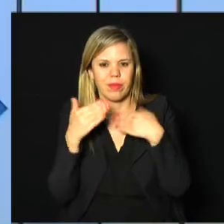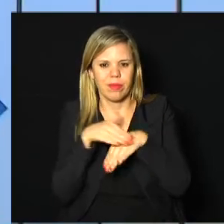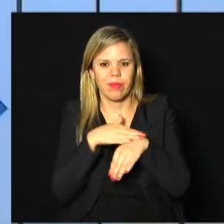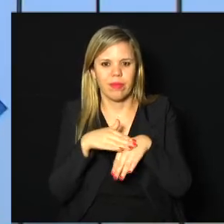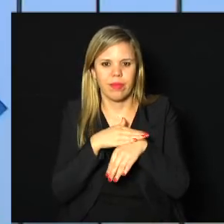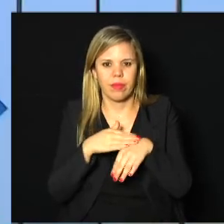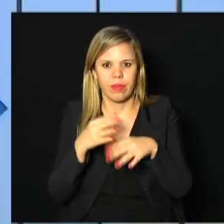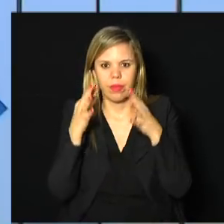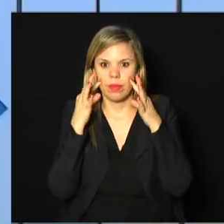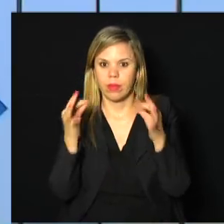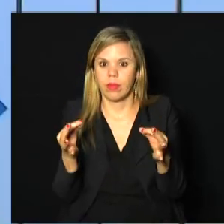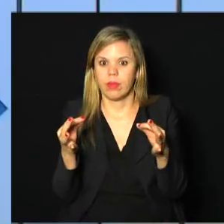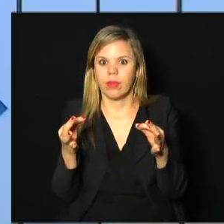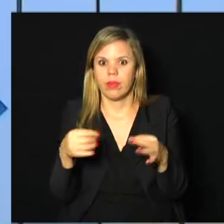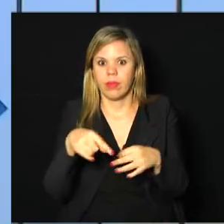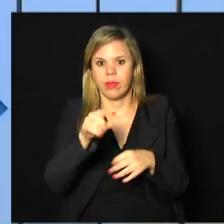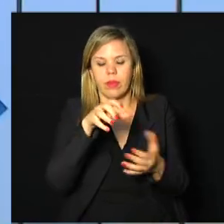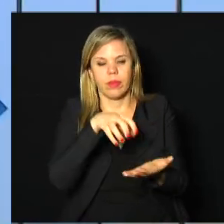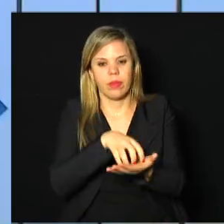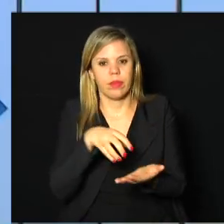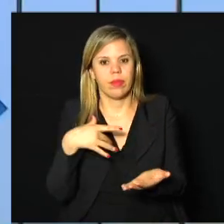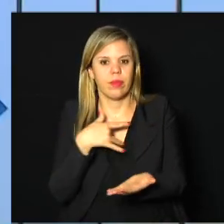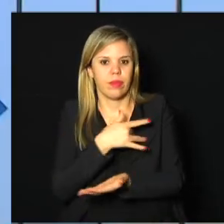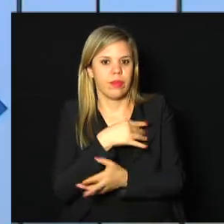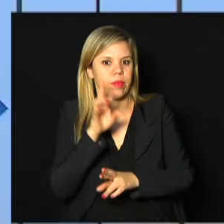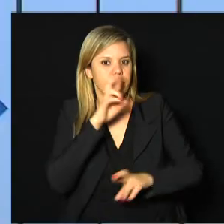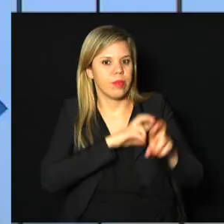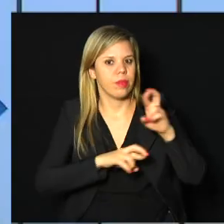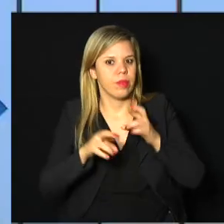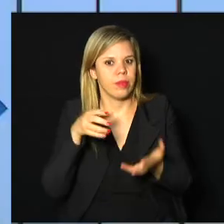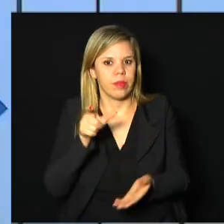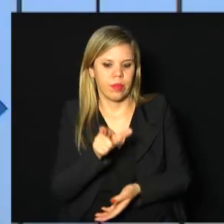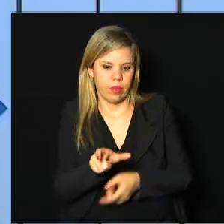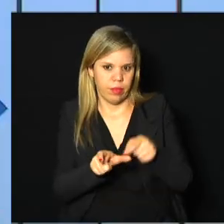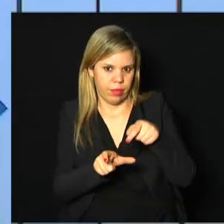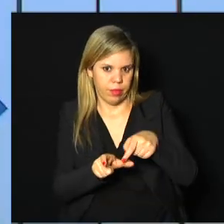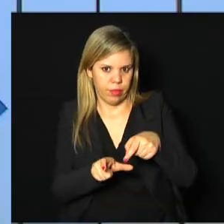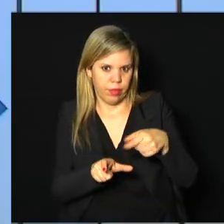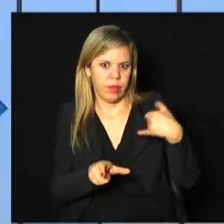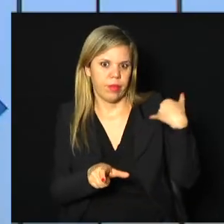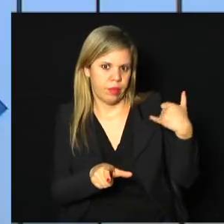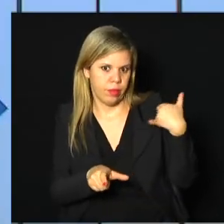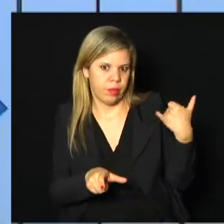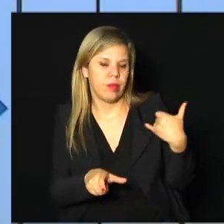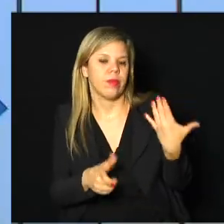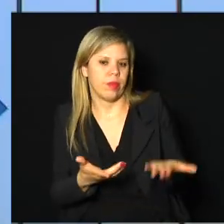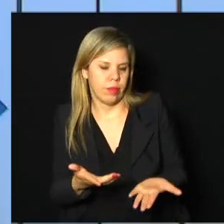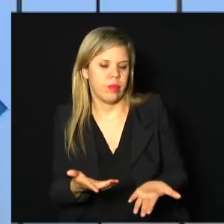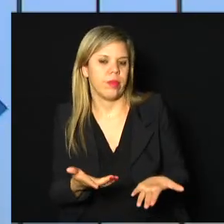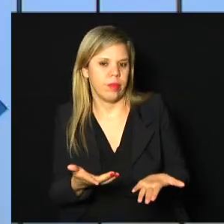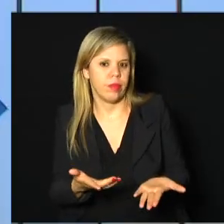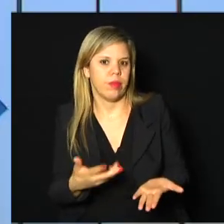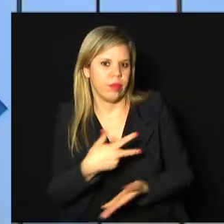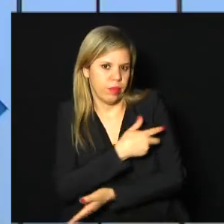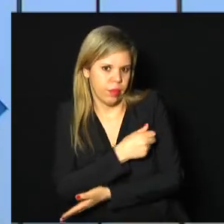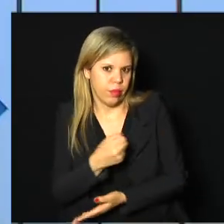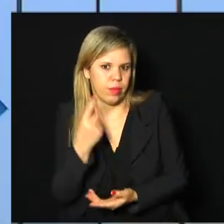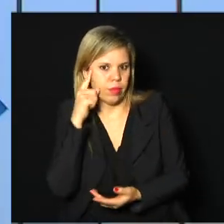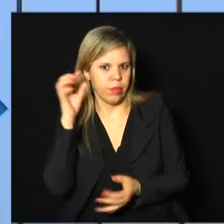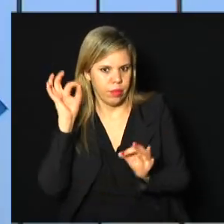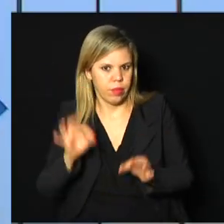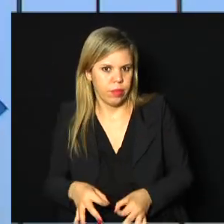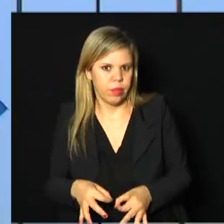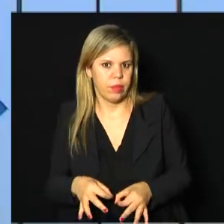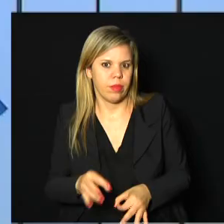nosso bate-papo. E atenção, hein? Vá até a Unidade de Saúde, verifique se a sua carteirinha está em ordem e mantenha ela sempre em dia.